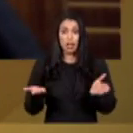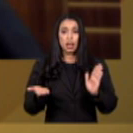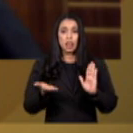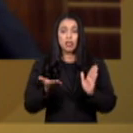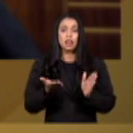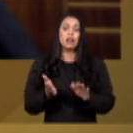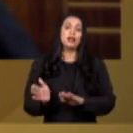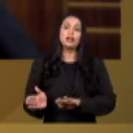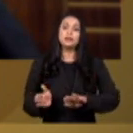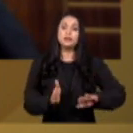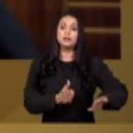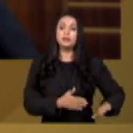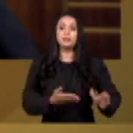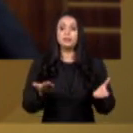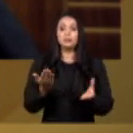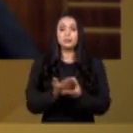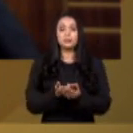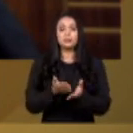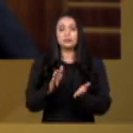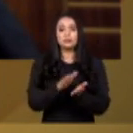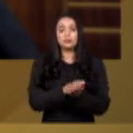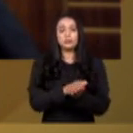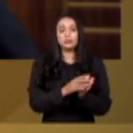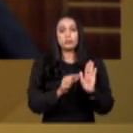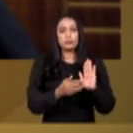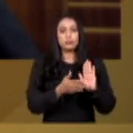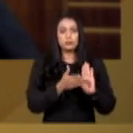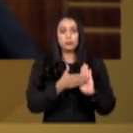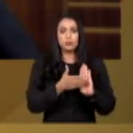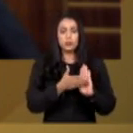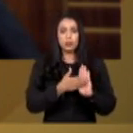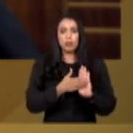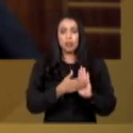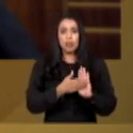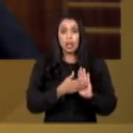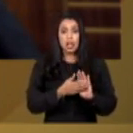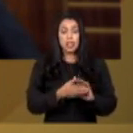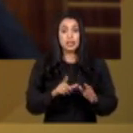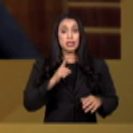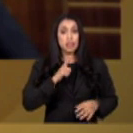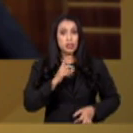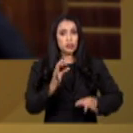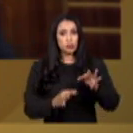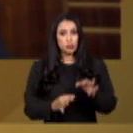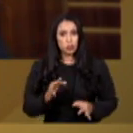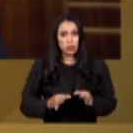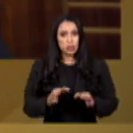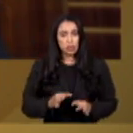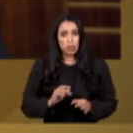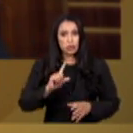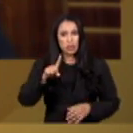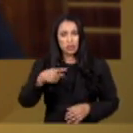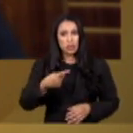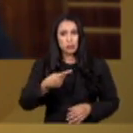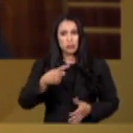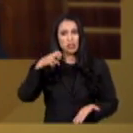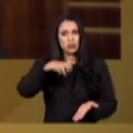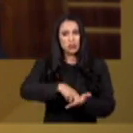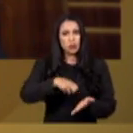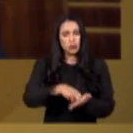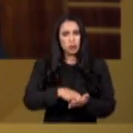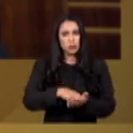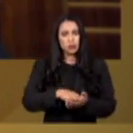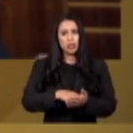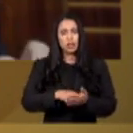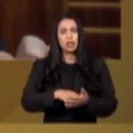após observar parede de madeira onde nada pela prática dos delitos